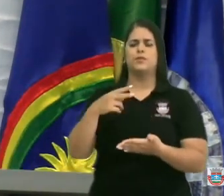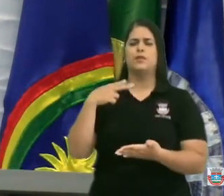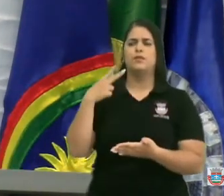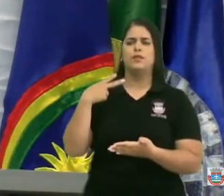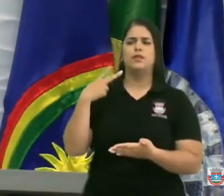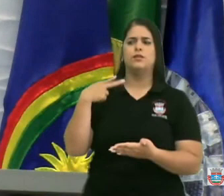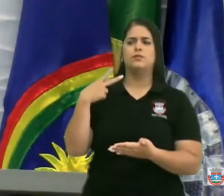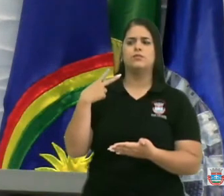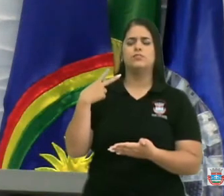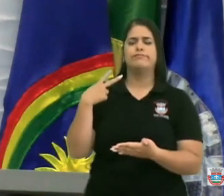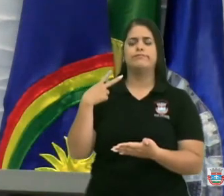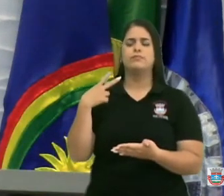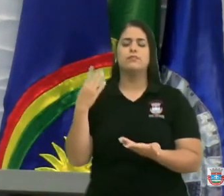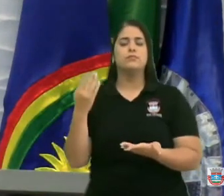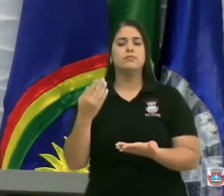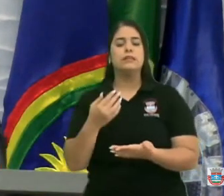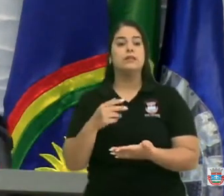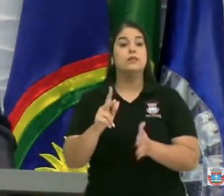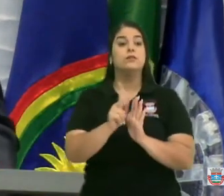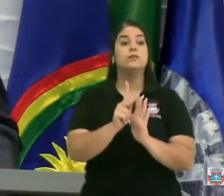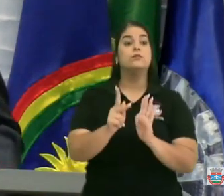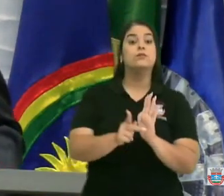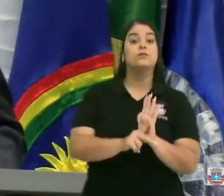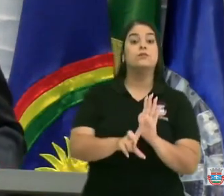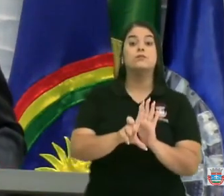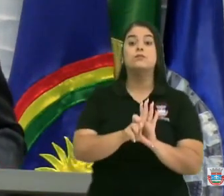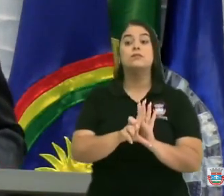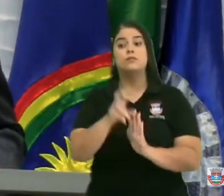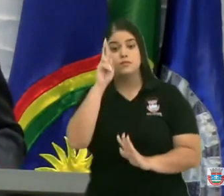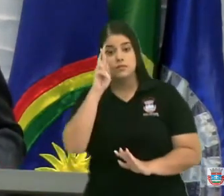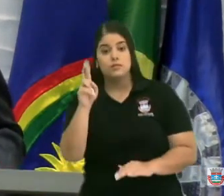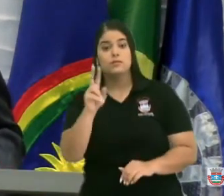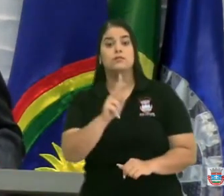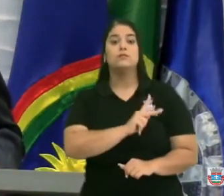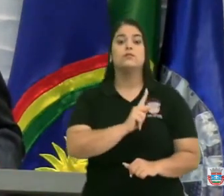casa, de um projeto de lei, senhor presidente,